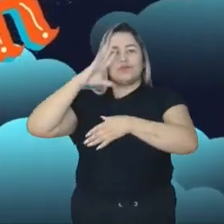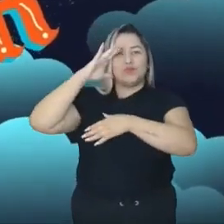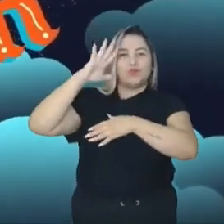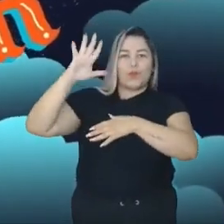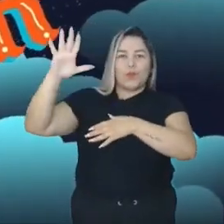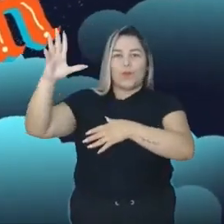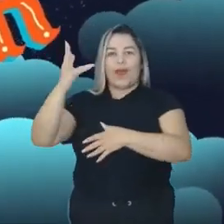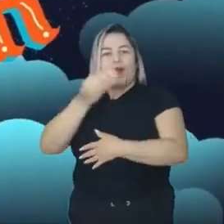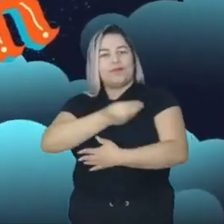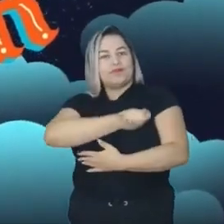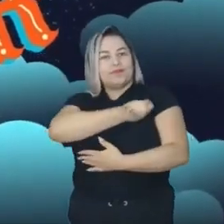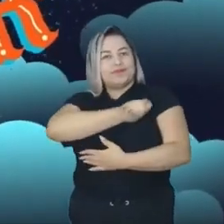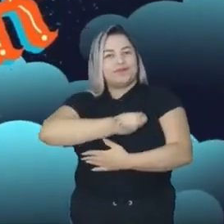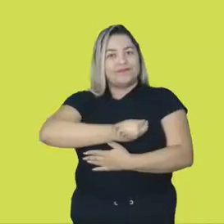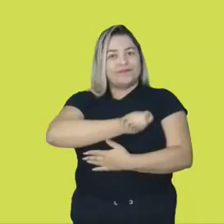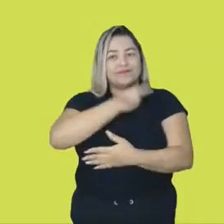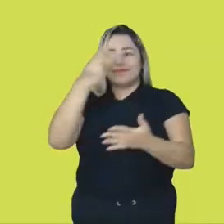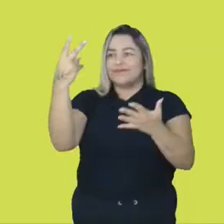viver.